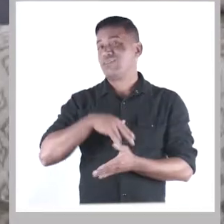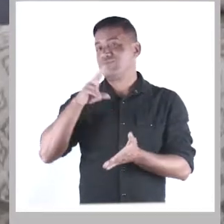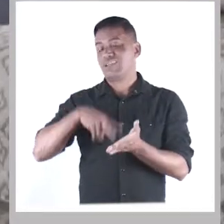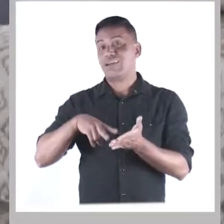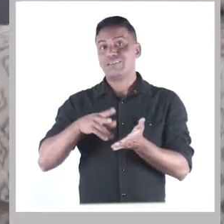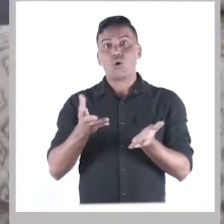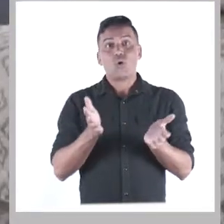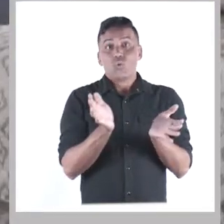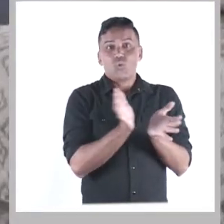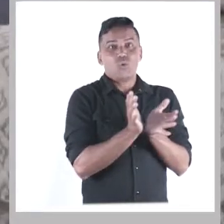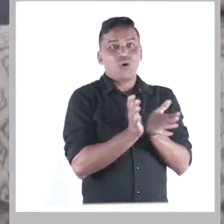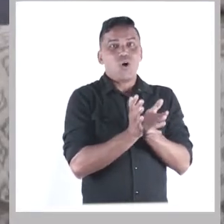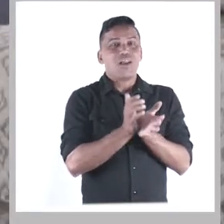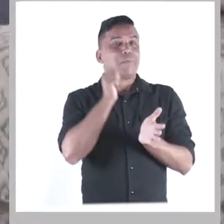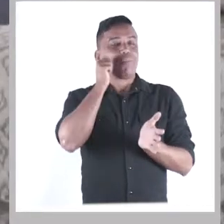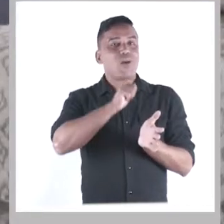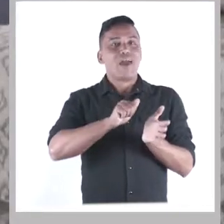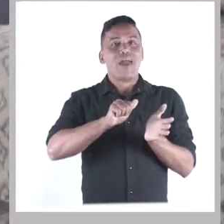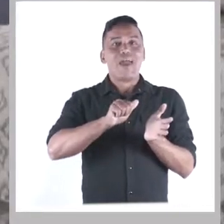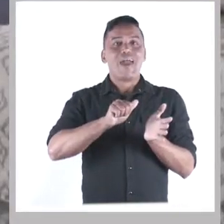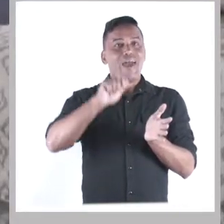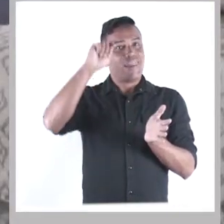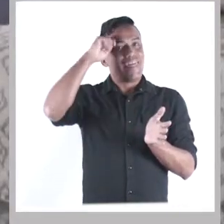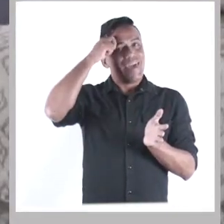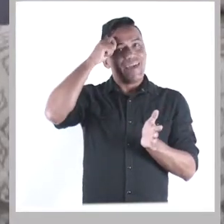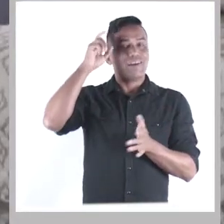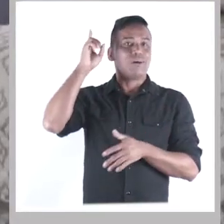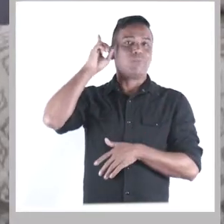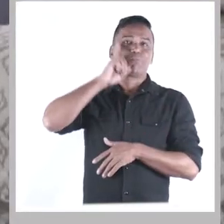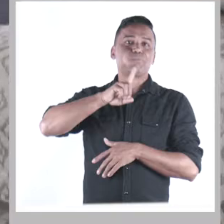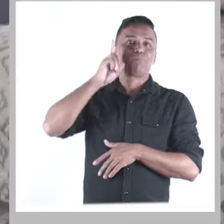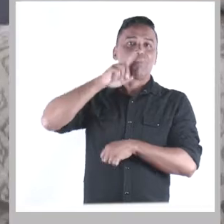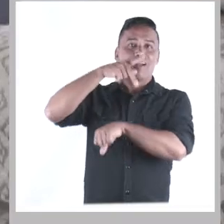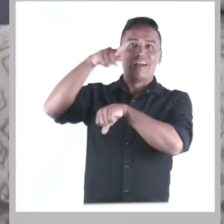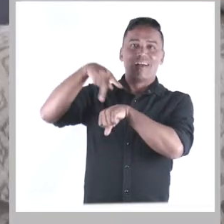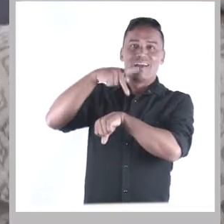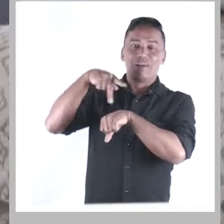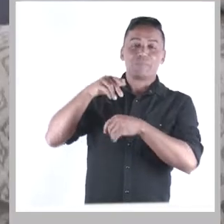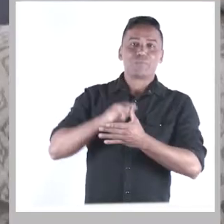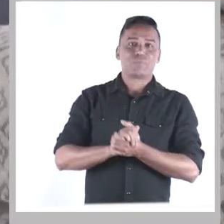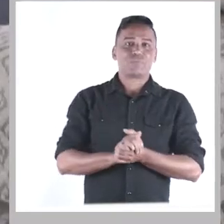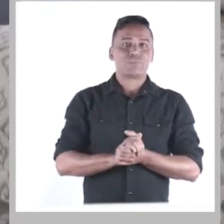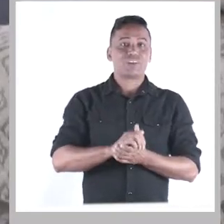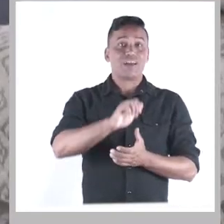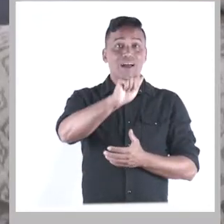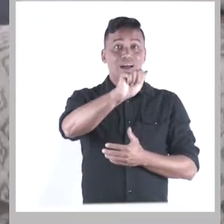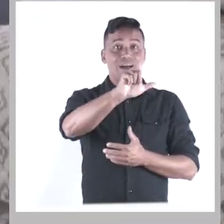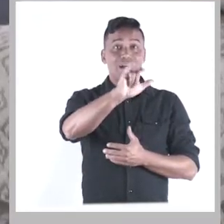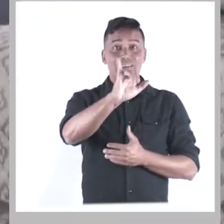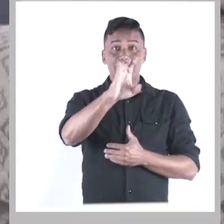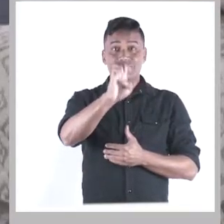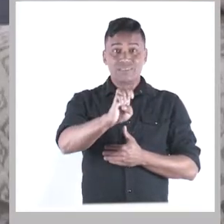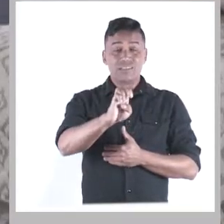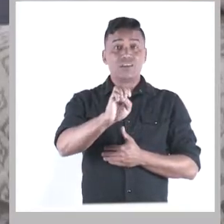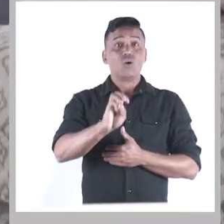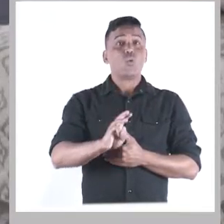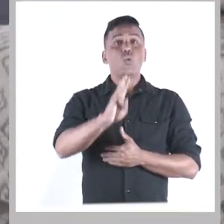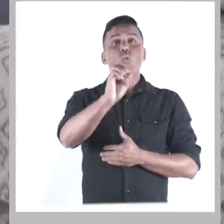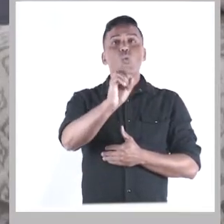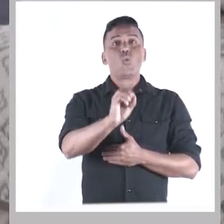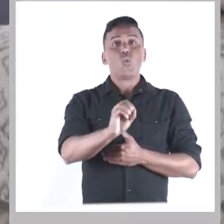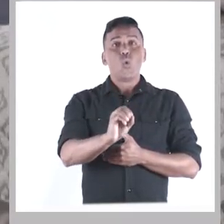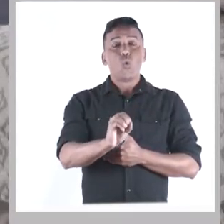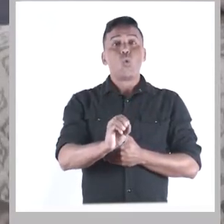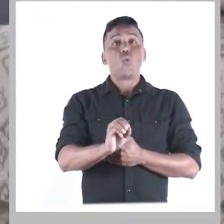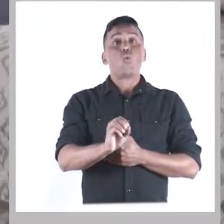terminei, eu estou numa fase agora das afro-americanas, e eu terminei de ler a Alice